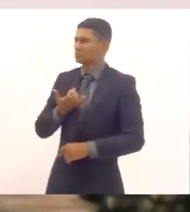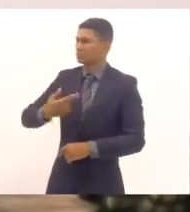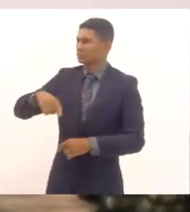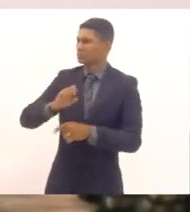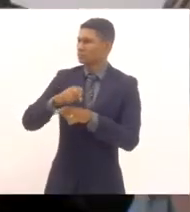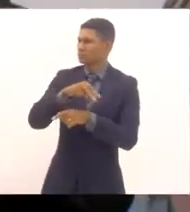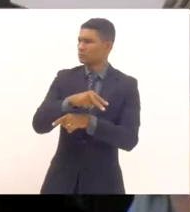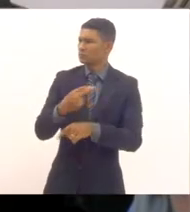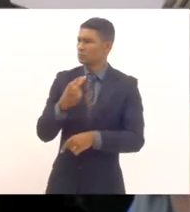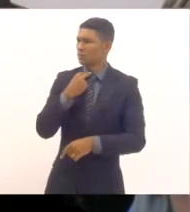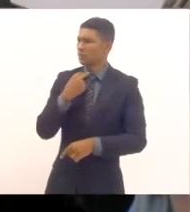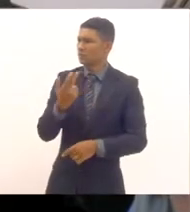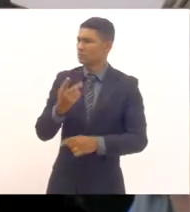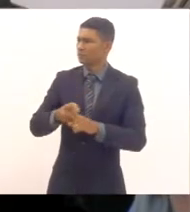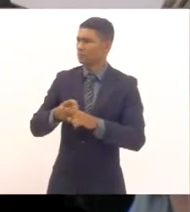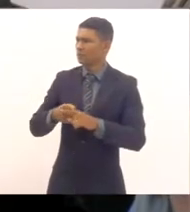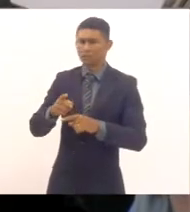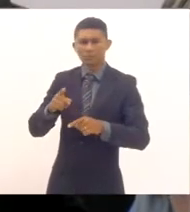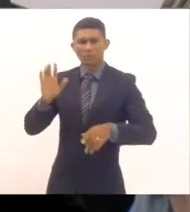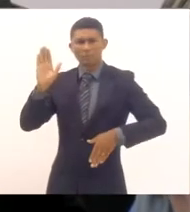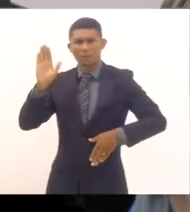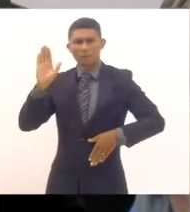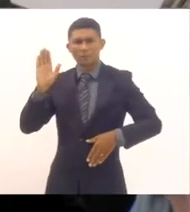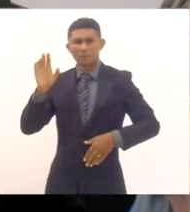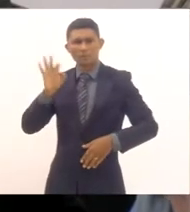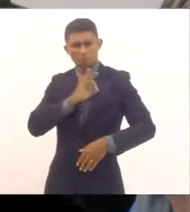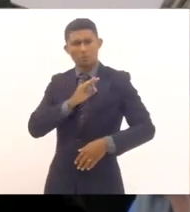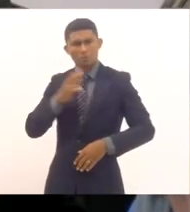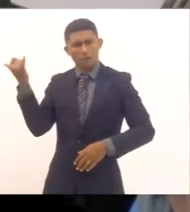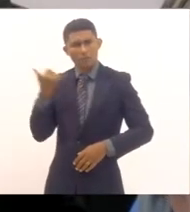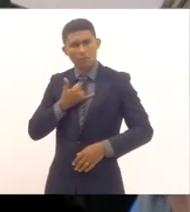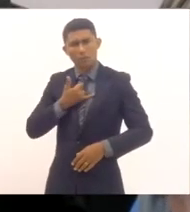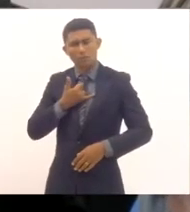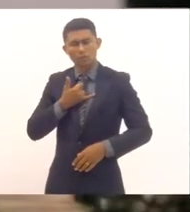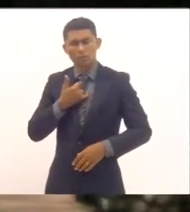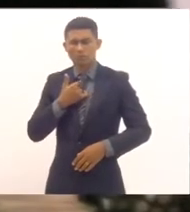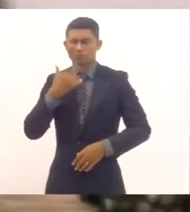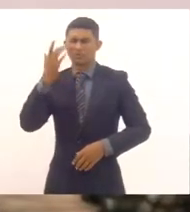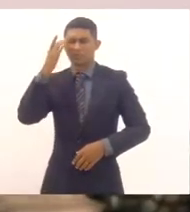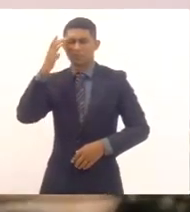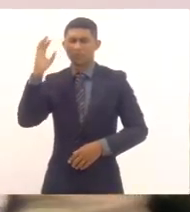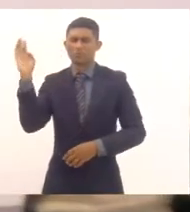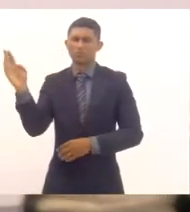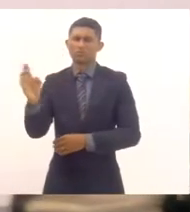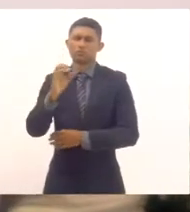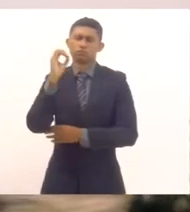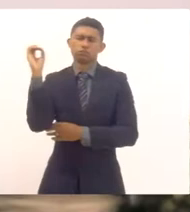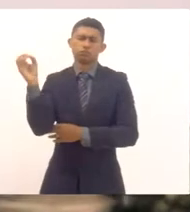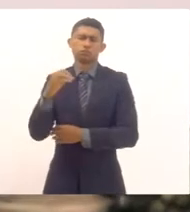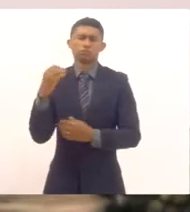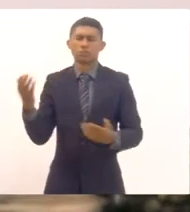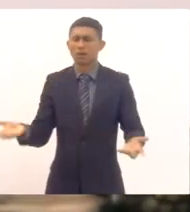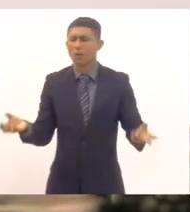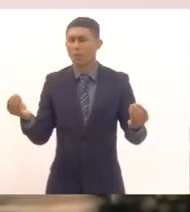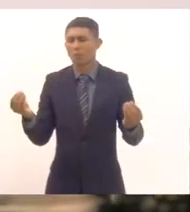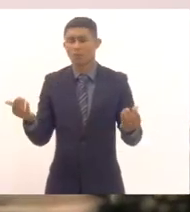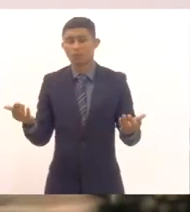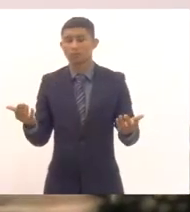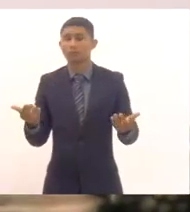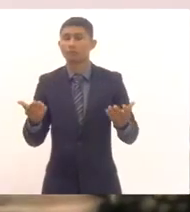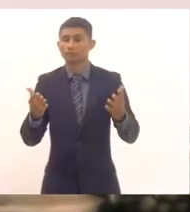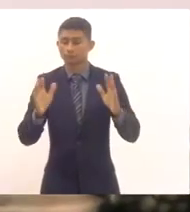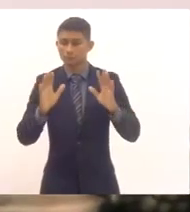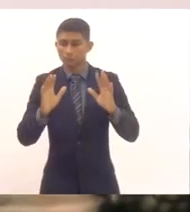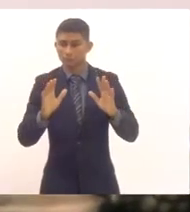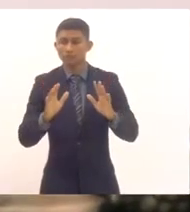entendimento tá grave então eu queria assim entender um pouco melhor E aí já fazendo encerrado aqui e depois